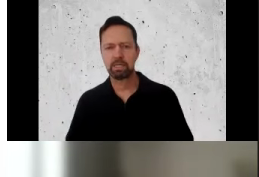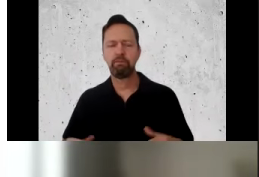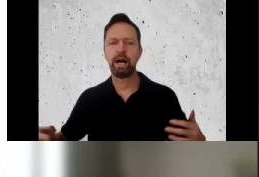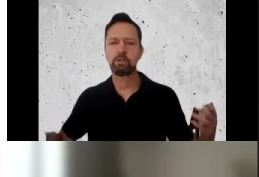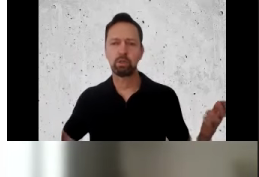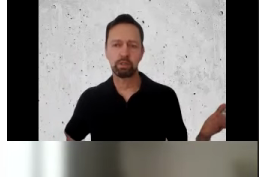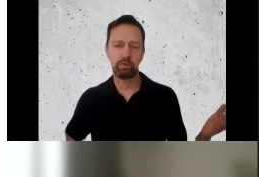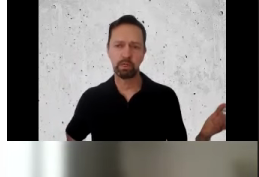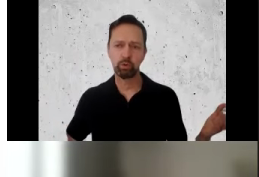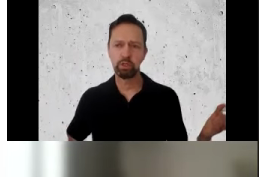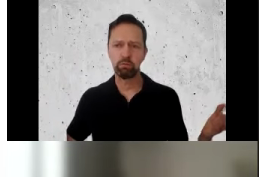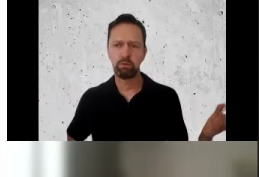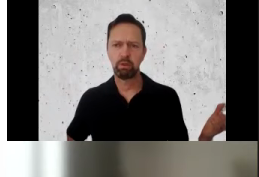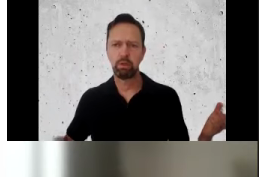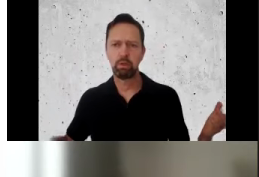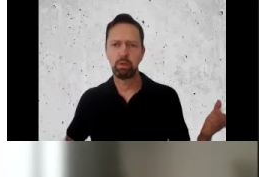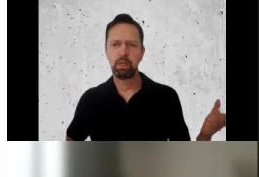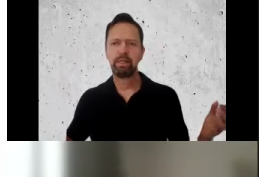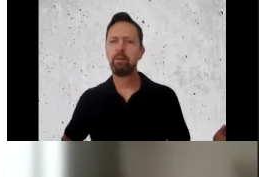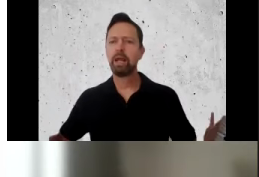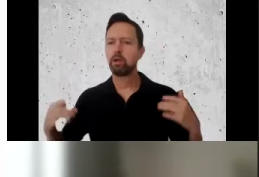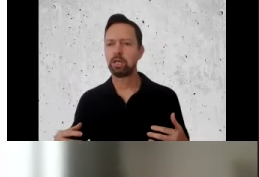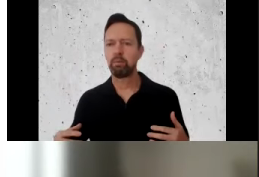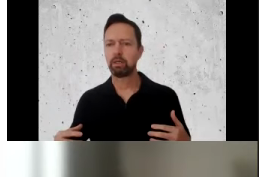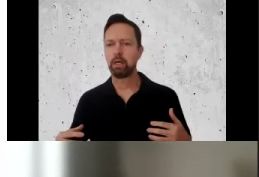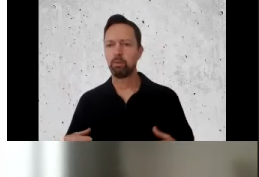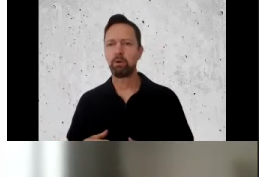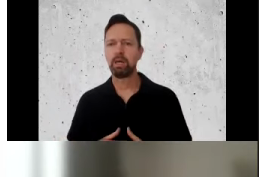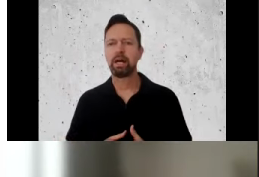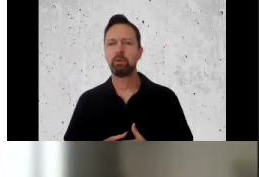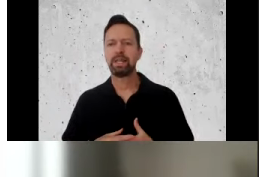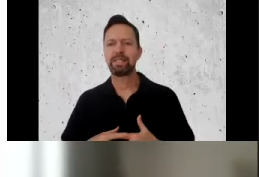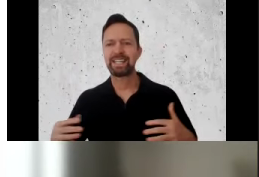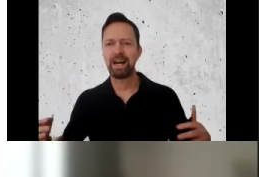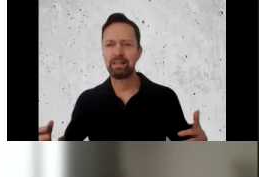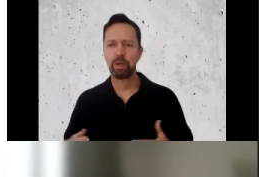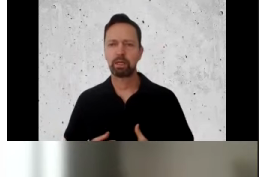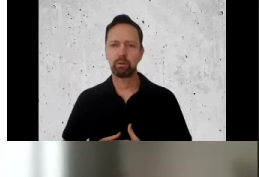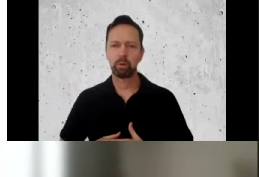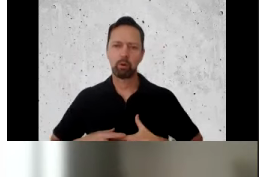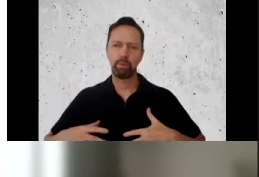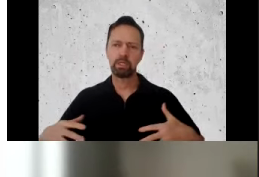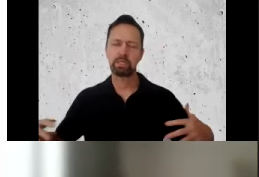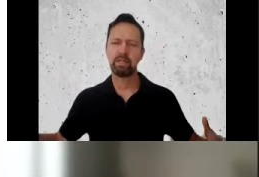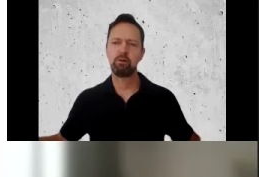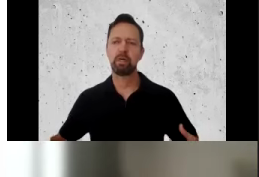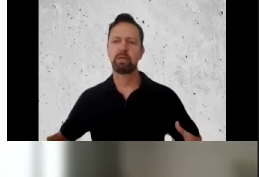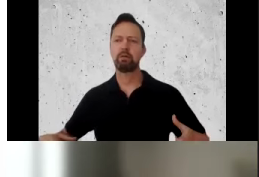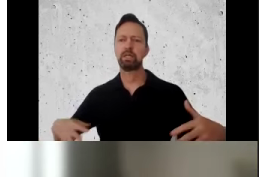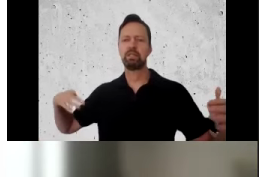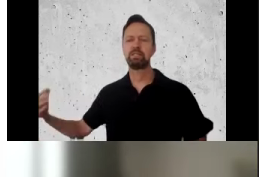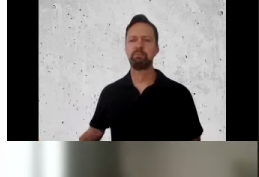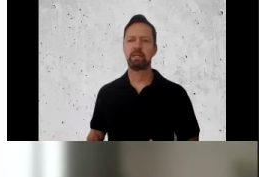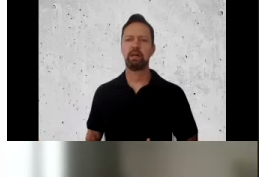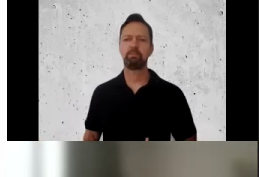uma peça que várias outras firmas usam, então é melhor usar o mercado, porque o mercado tem escala, o mercado tem competição, o